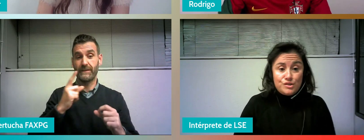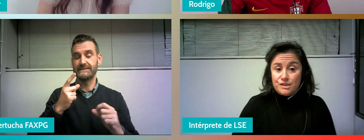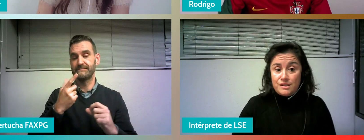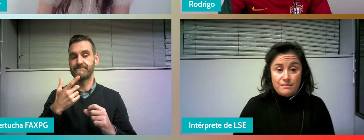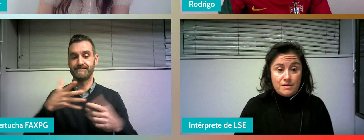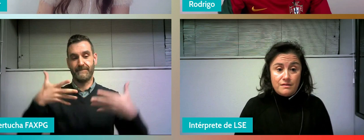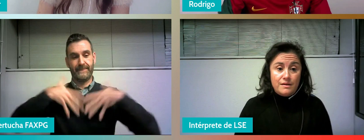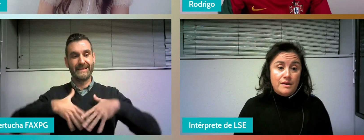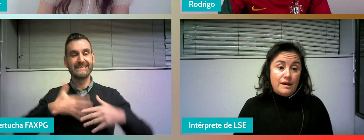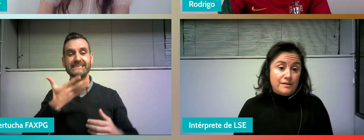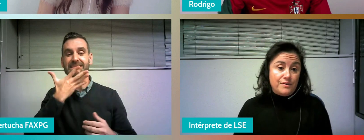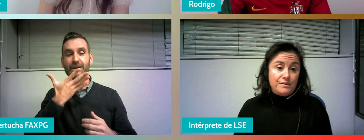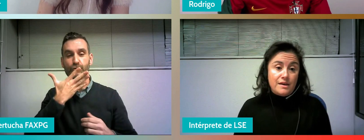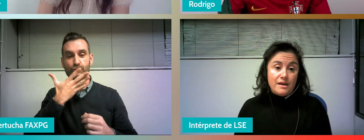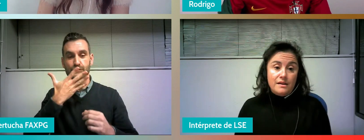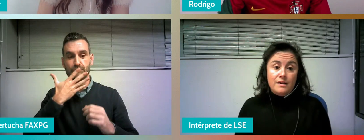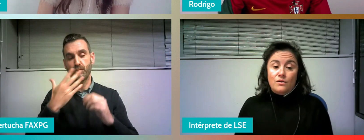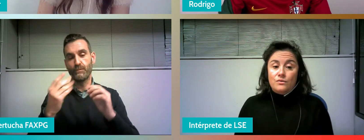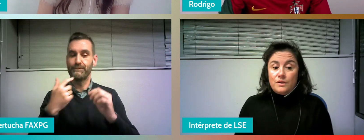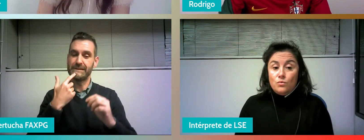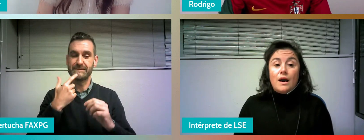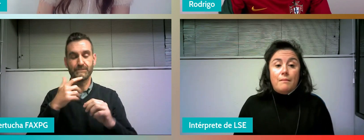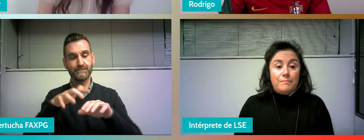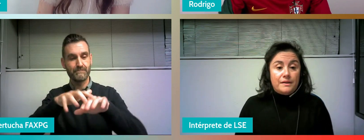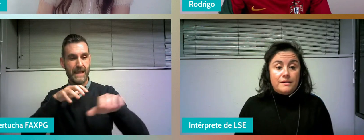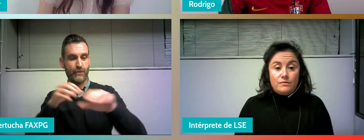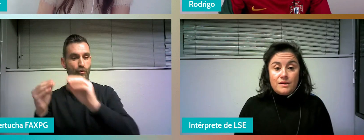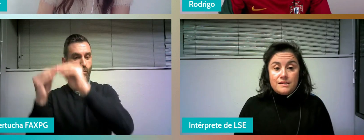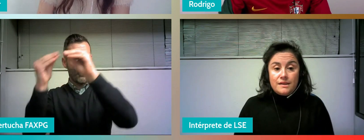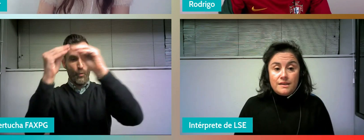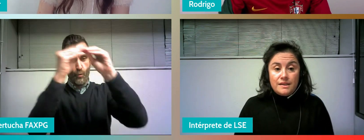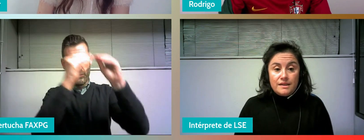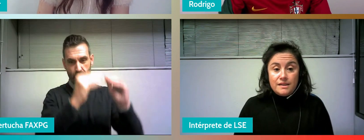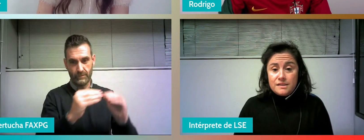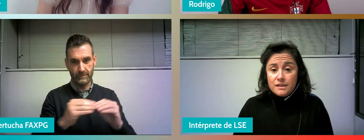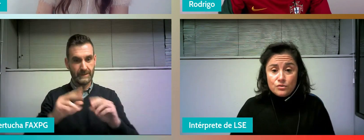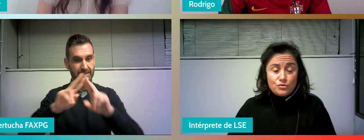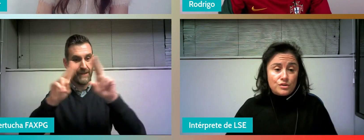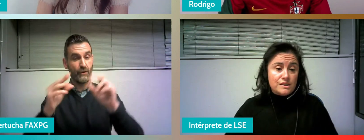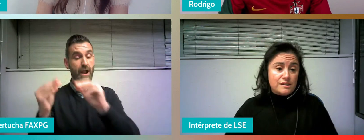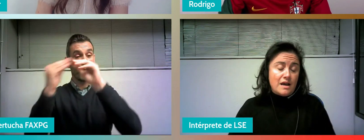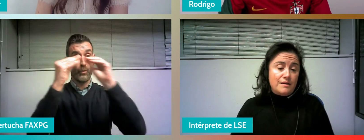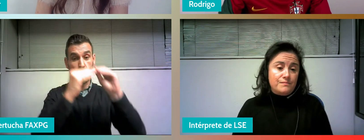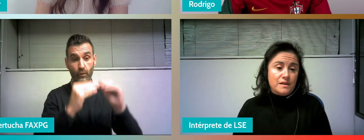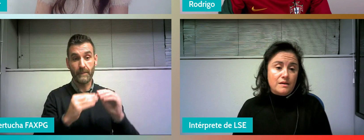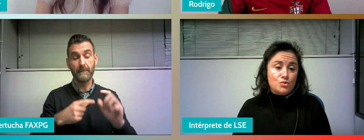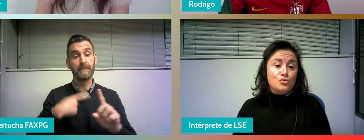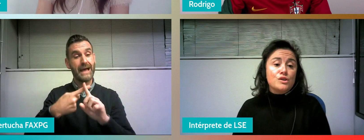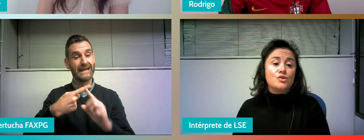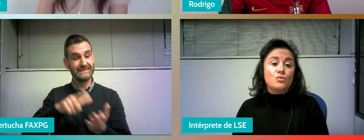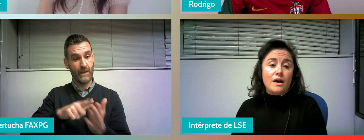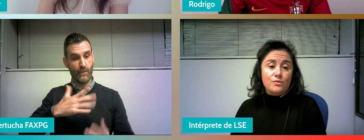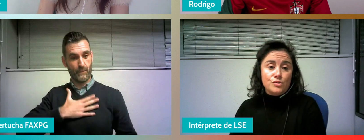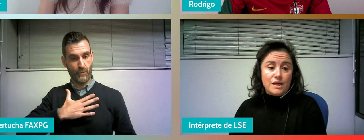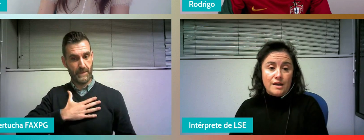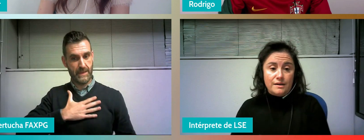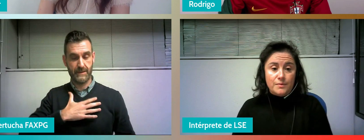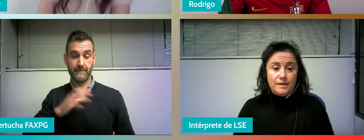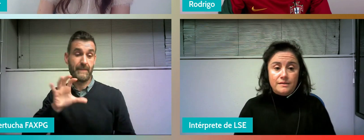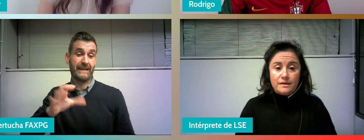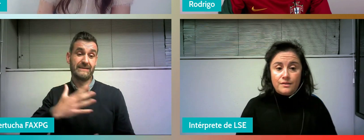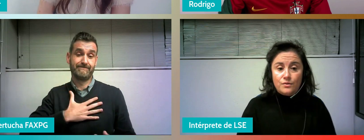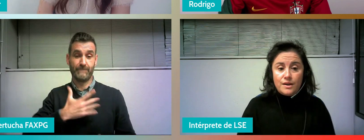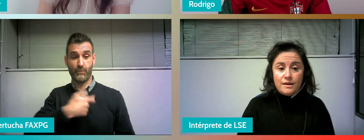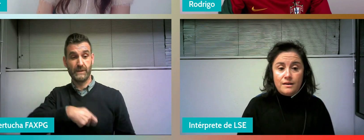unha lingua de signos, é un sistema artificial onde un aprende unha serie de signos que están, digamos, consensuados a